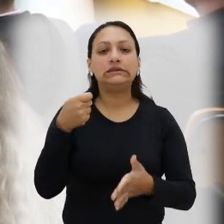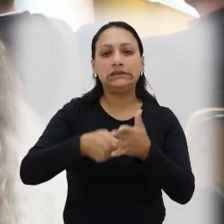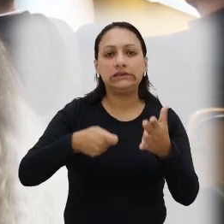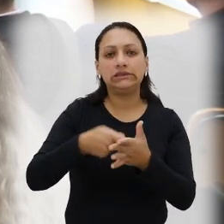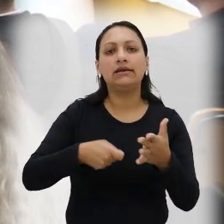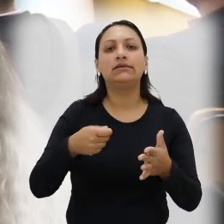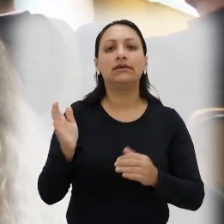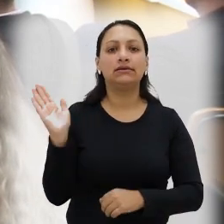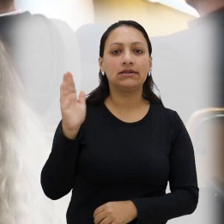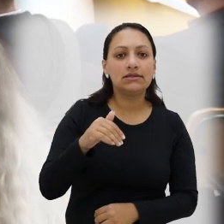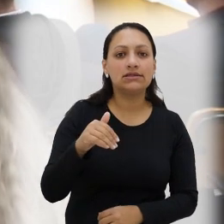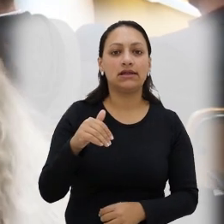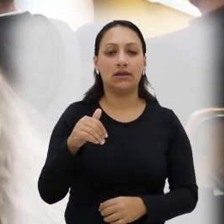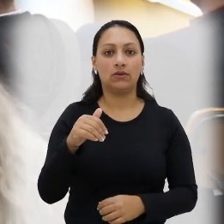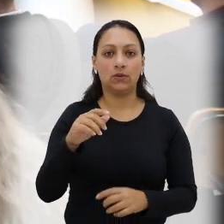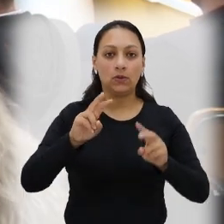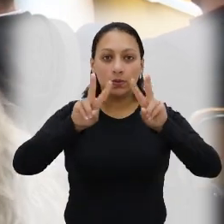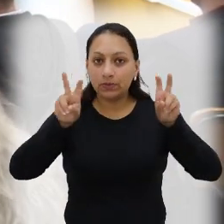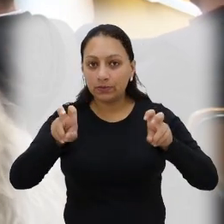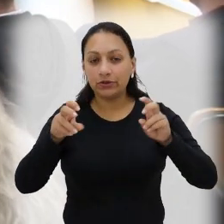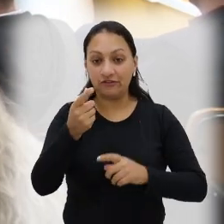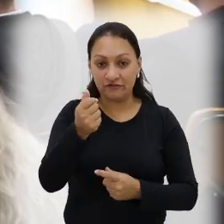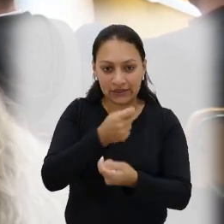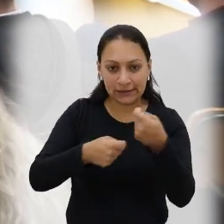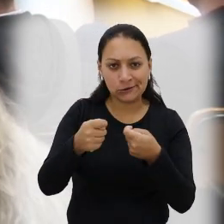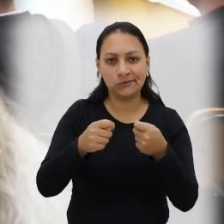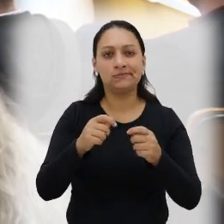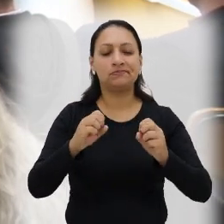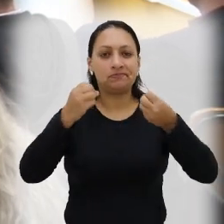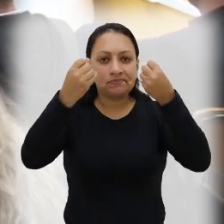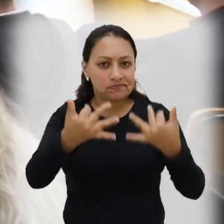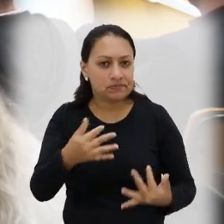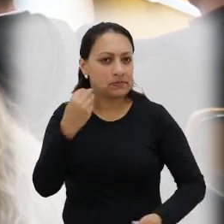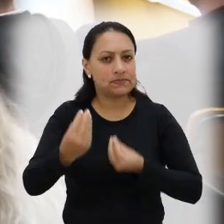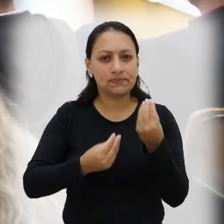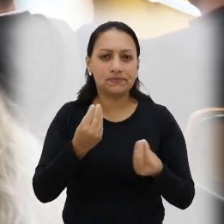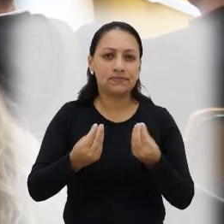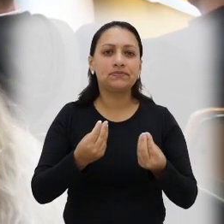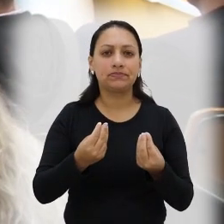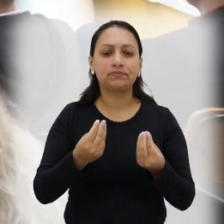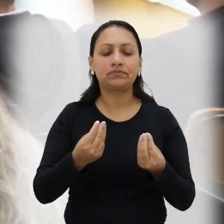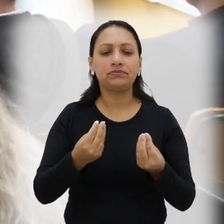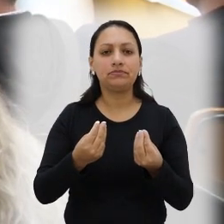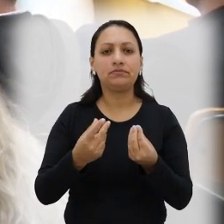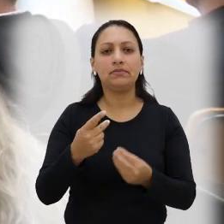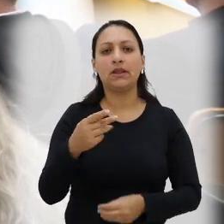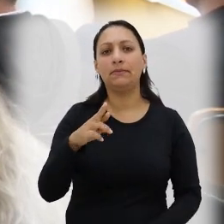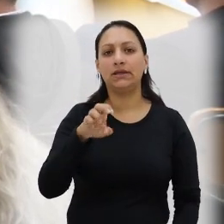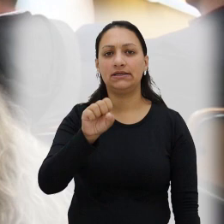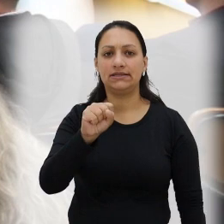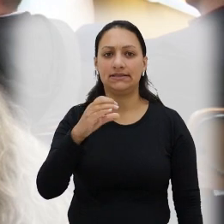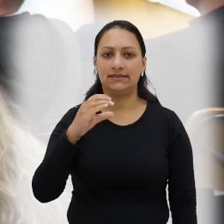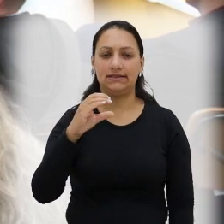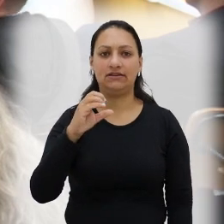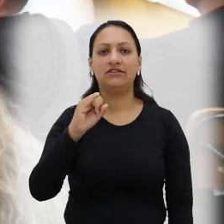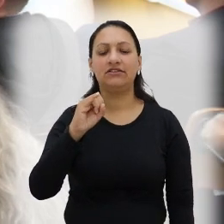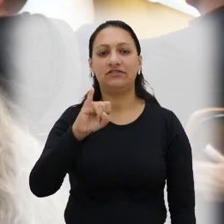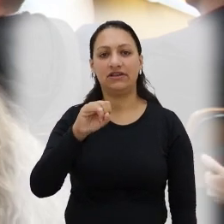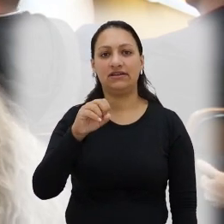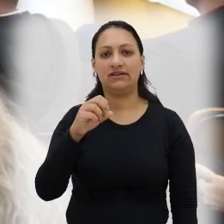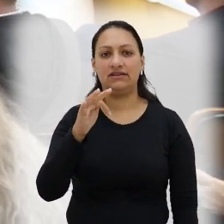lá no tema de finanças um pedacinho desse insight para precificação, estruturas de custos, né? Como